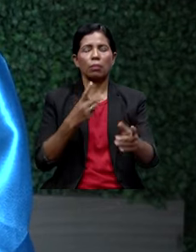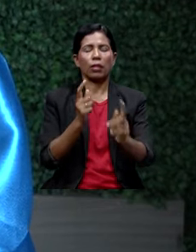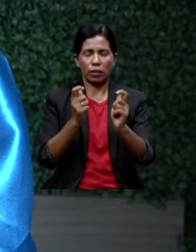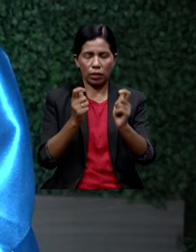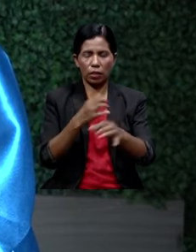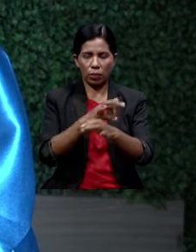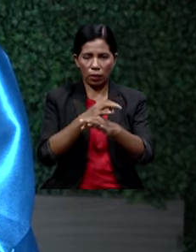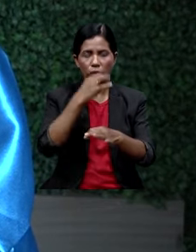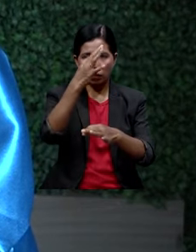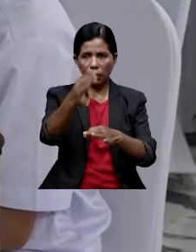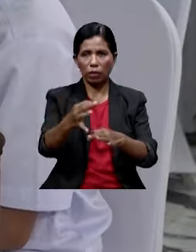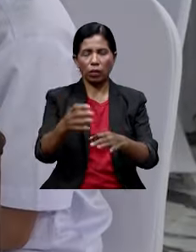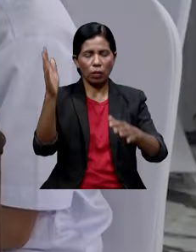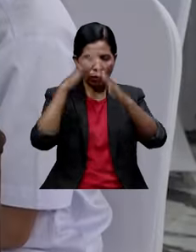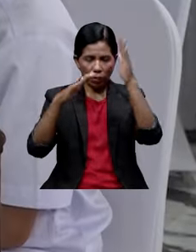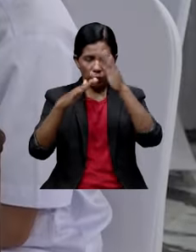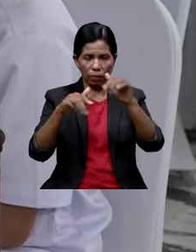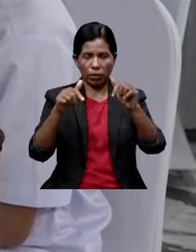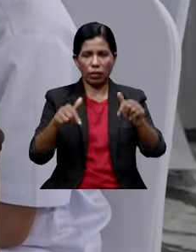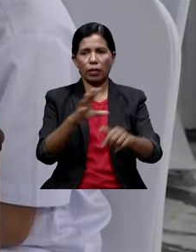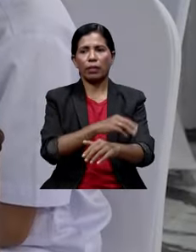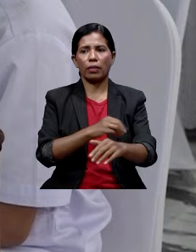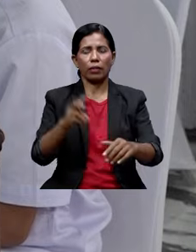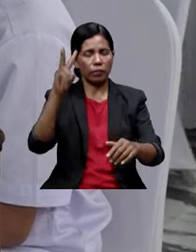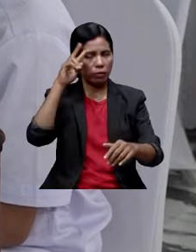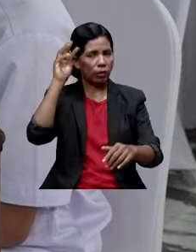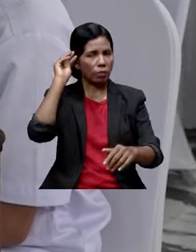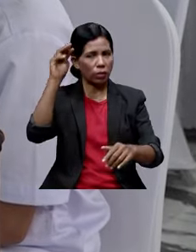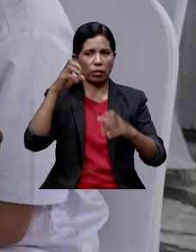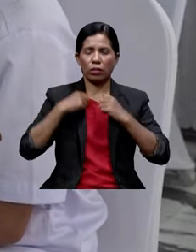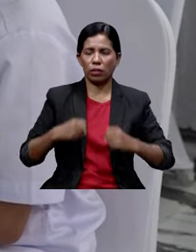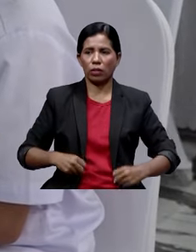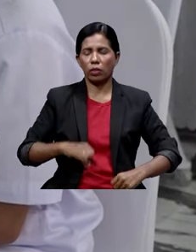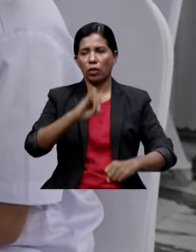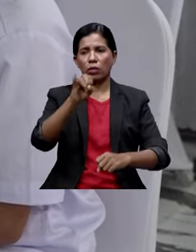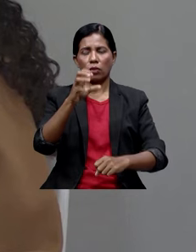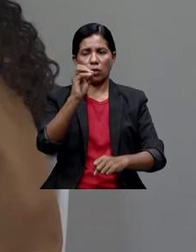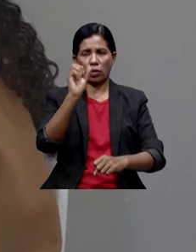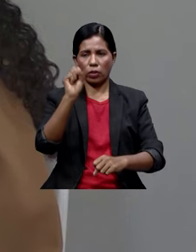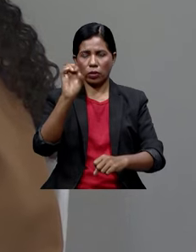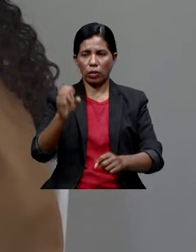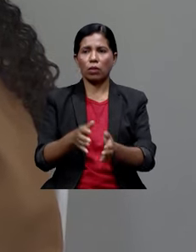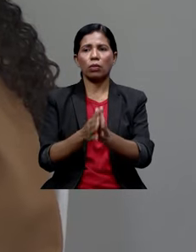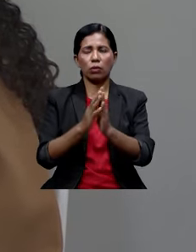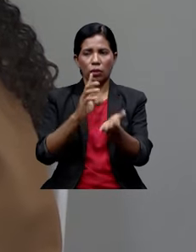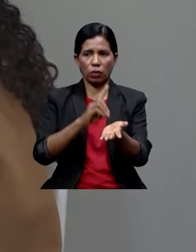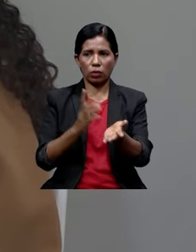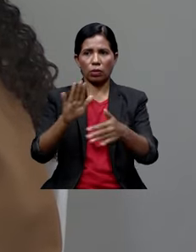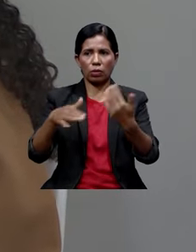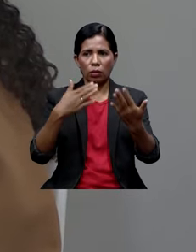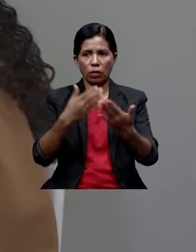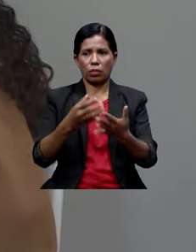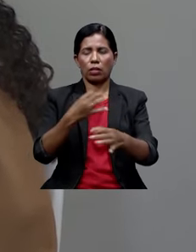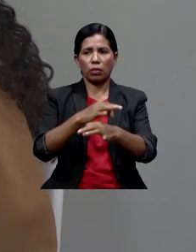fali ba oi. O problema ne antes ne mos vice-ministro saúde José dos Reis Magno husu pessoal saúde sira atu